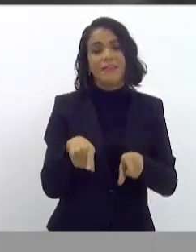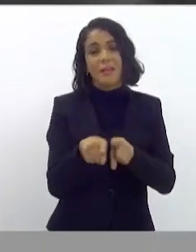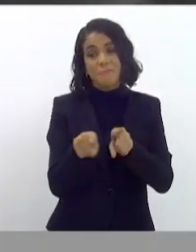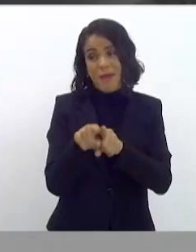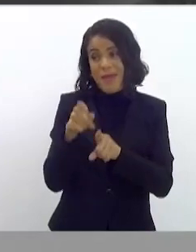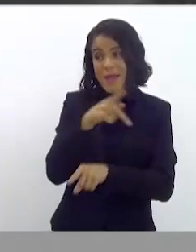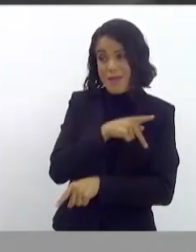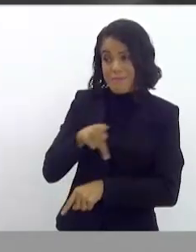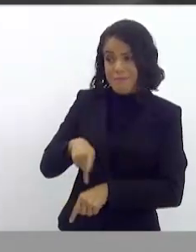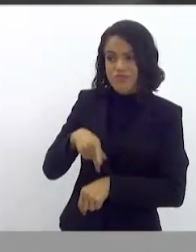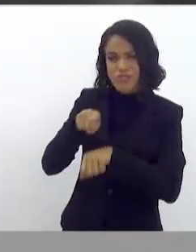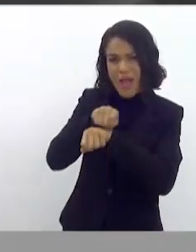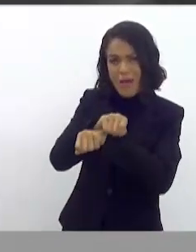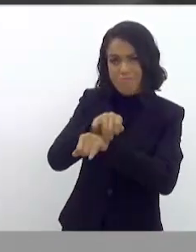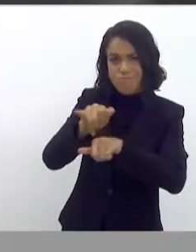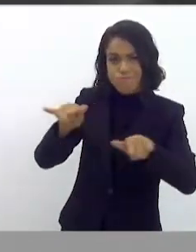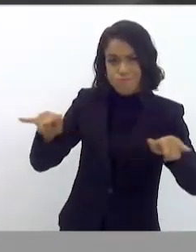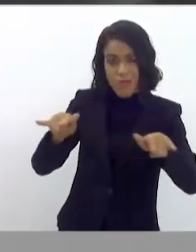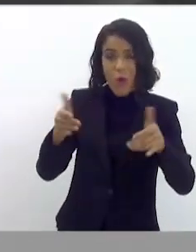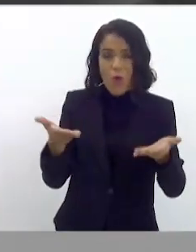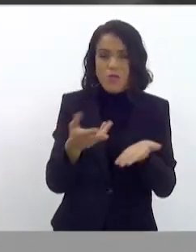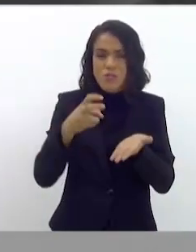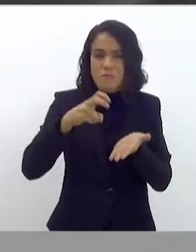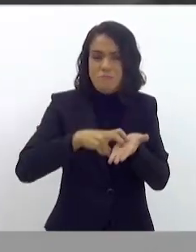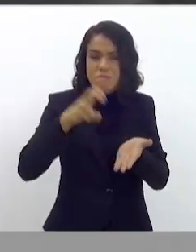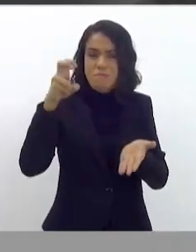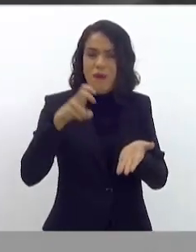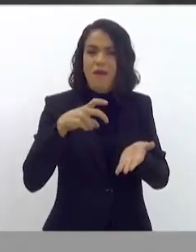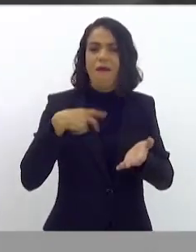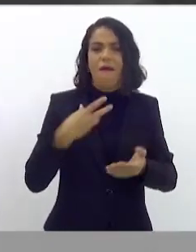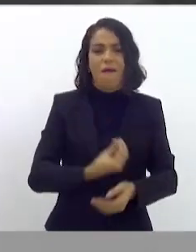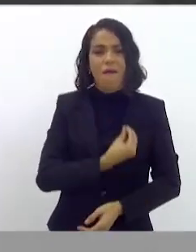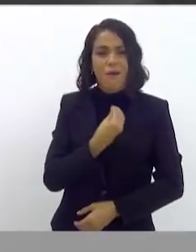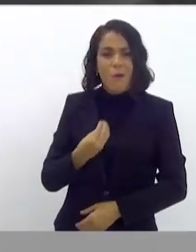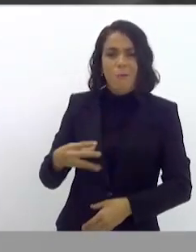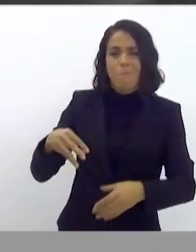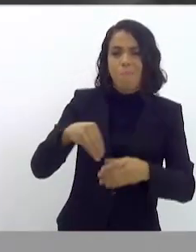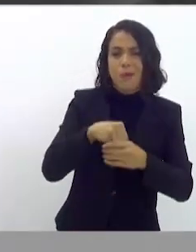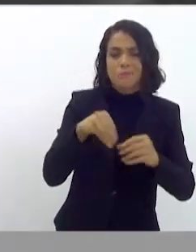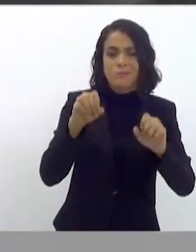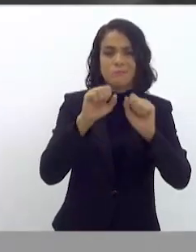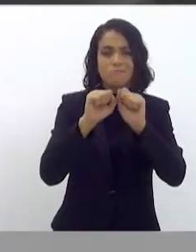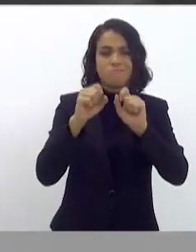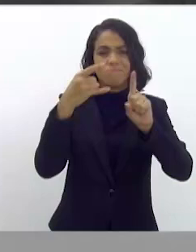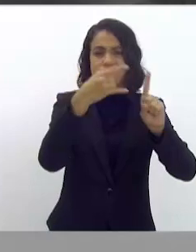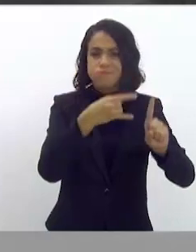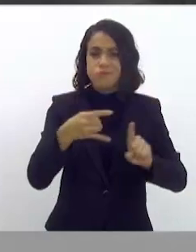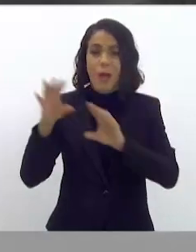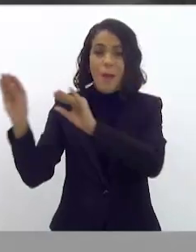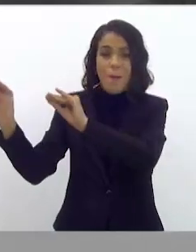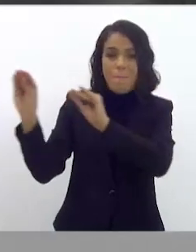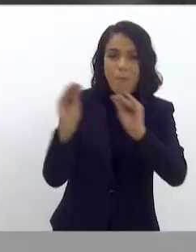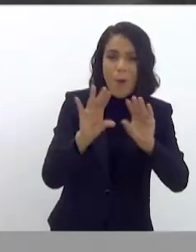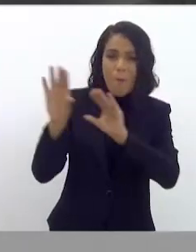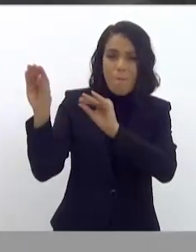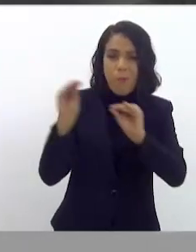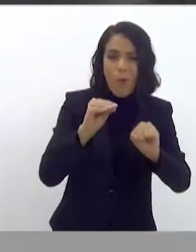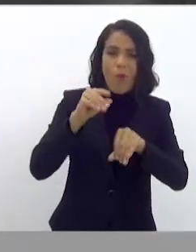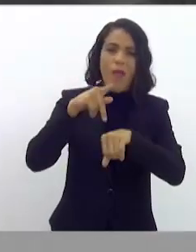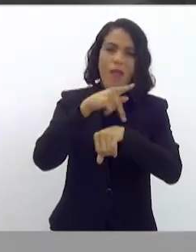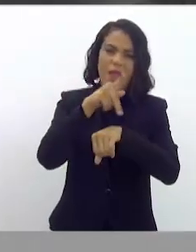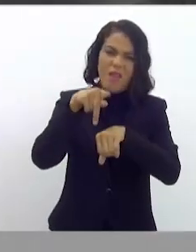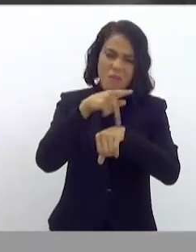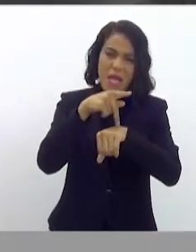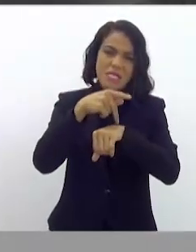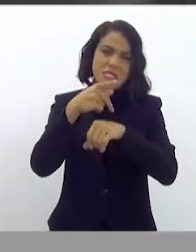Excelência informou, nessa manhã estive participando de um seminário com o tema de refúgio e imigração por conta do dia